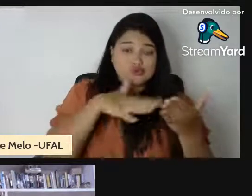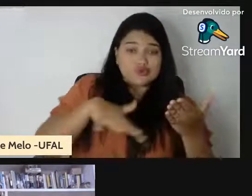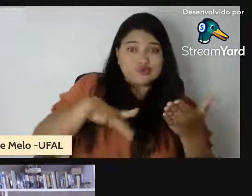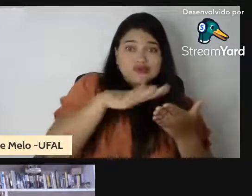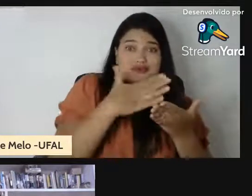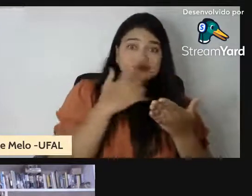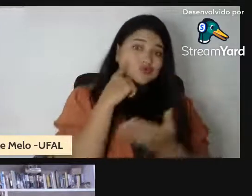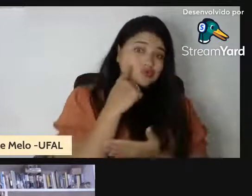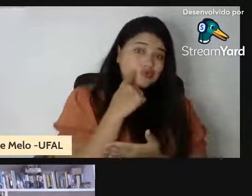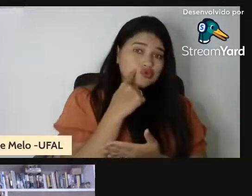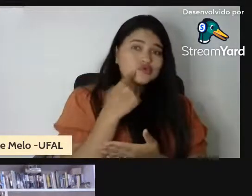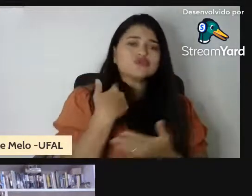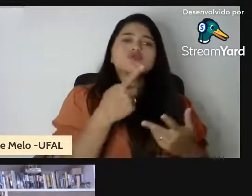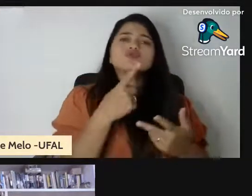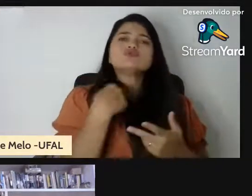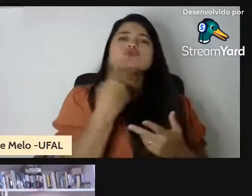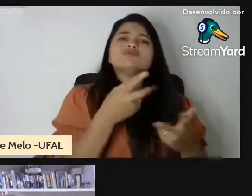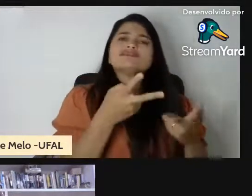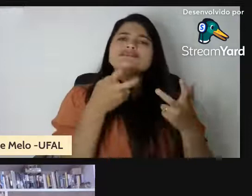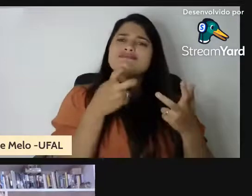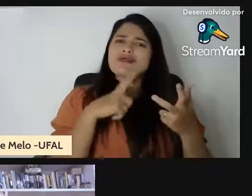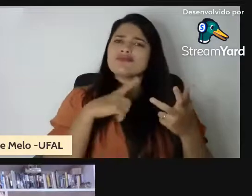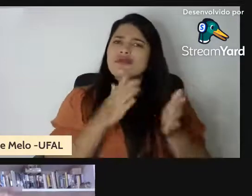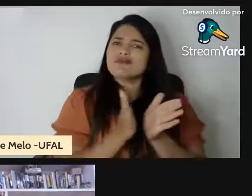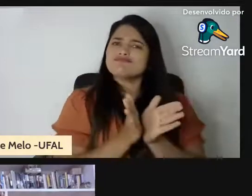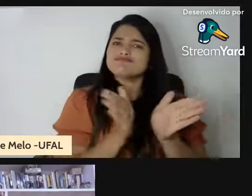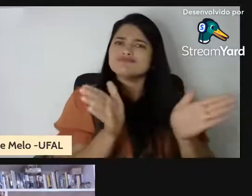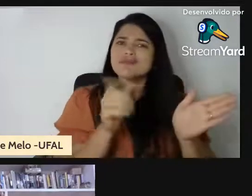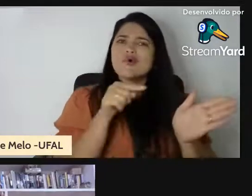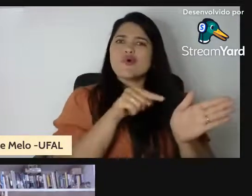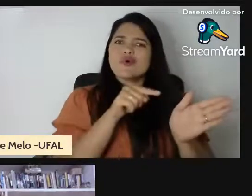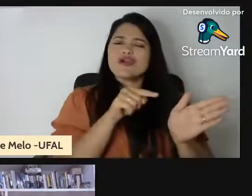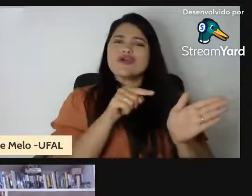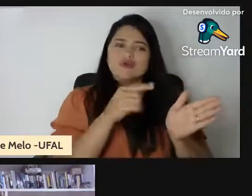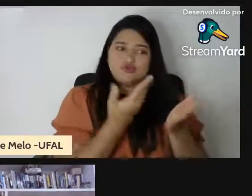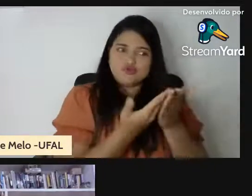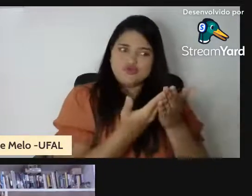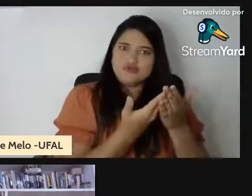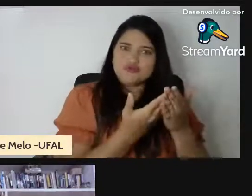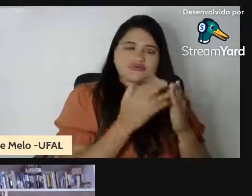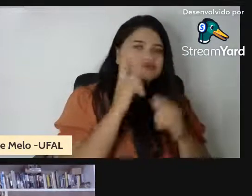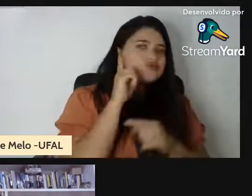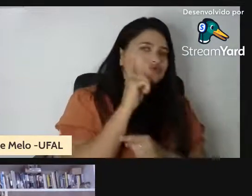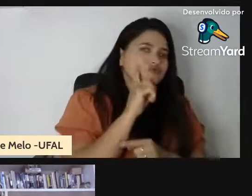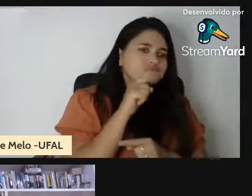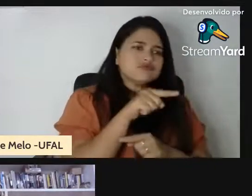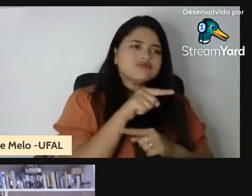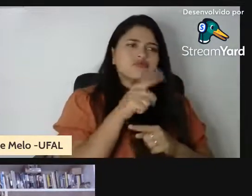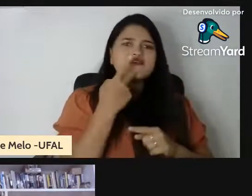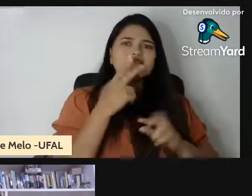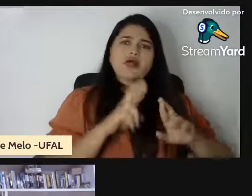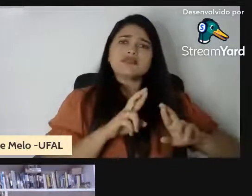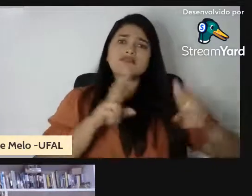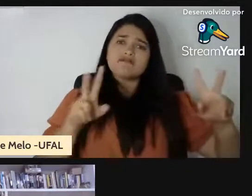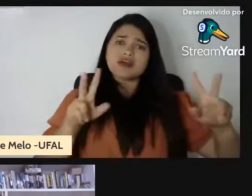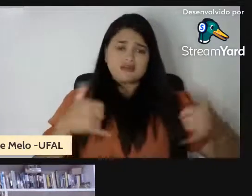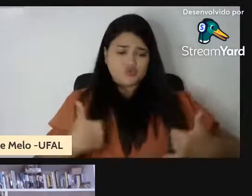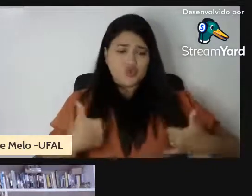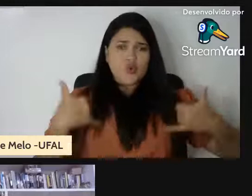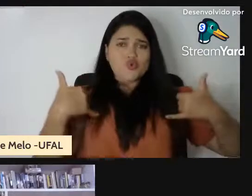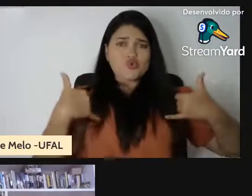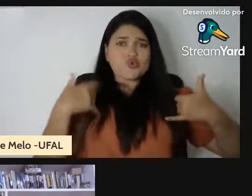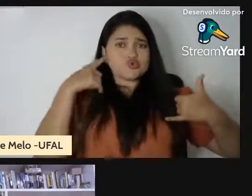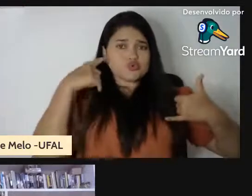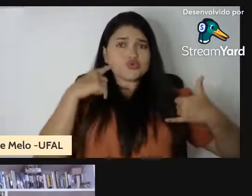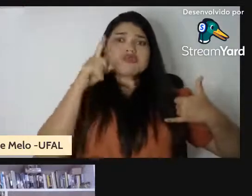né? Existe uma corrente de estudo, que são os estudos surdos, que vão exaltar a diferença como algo